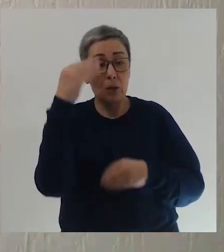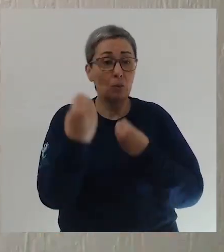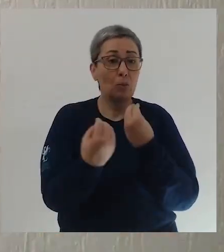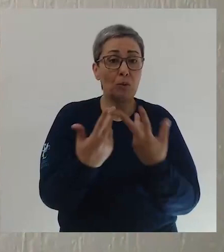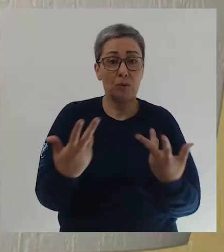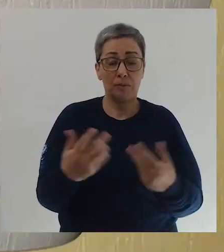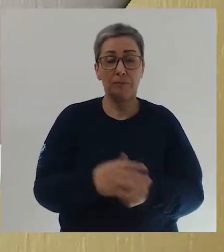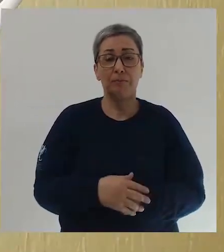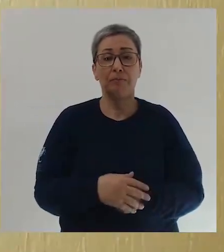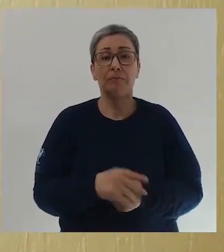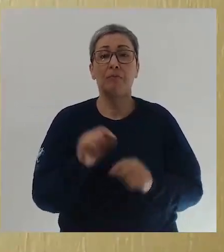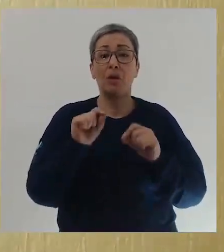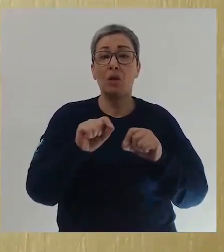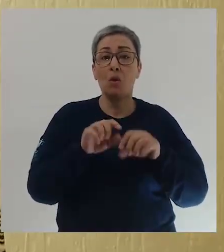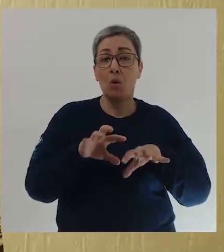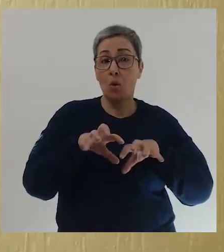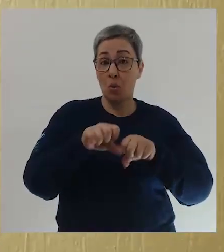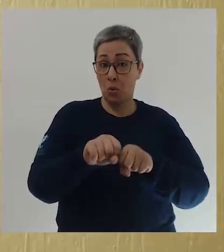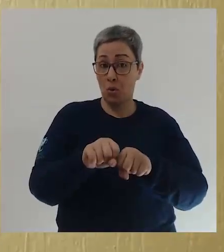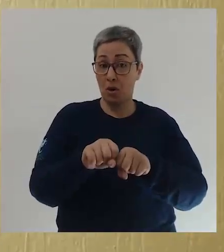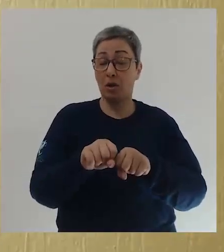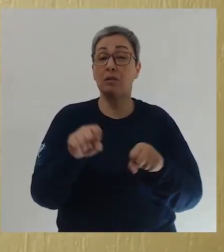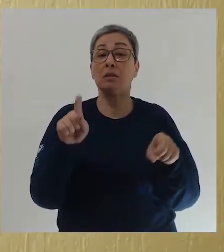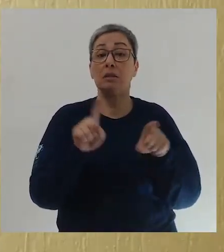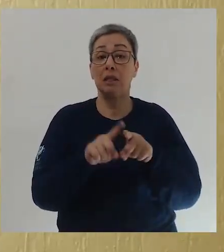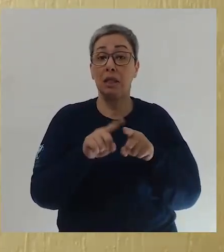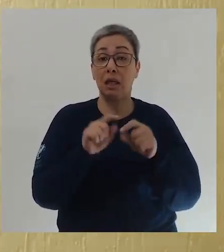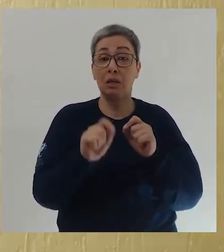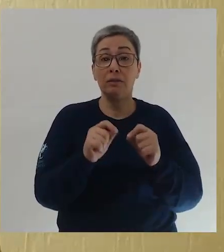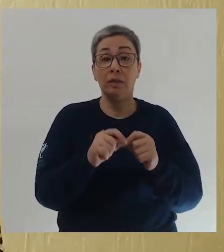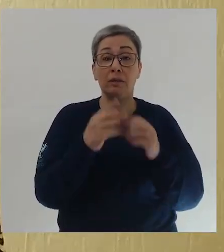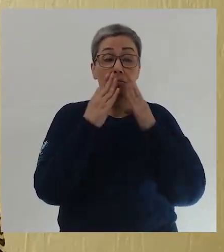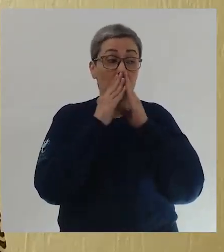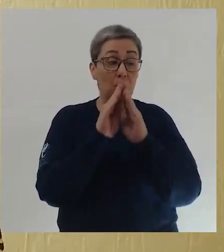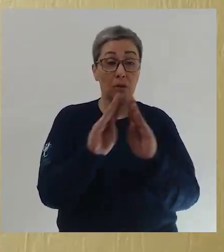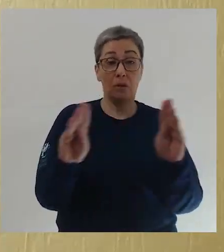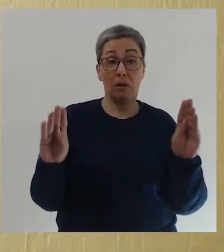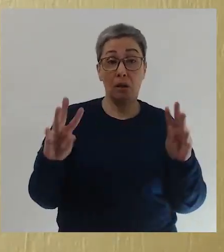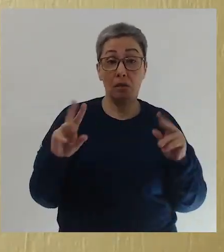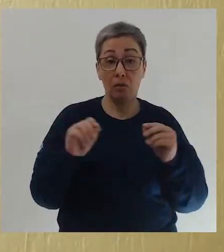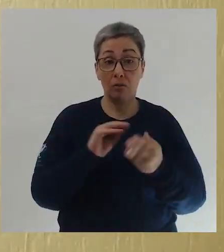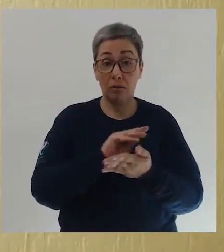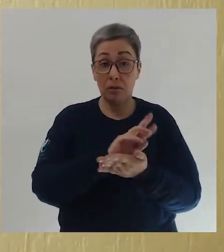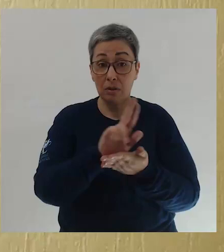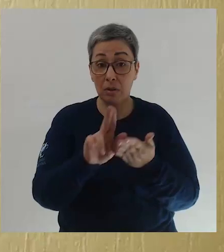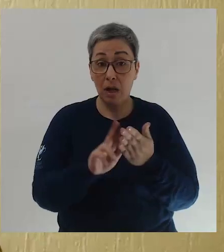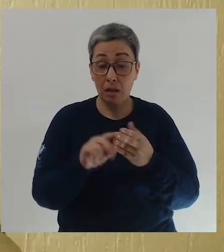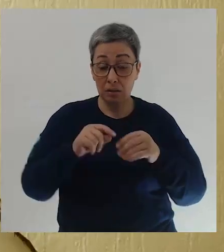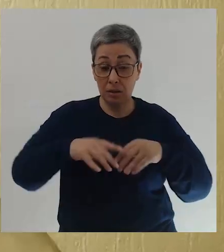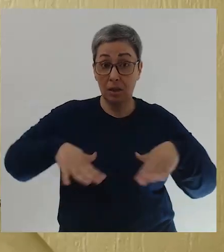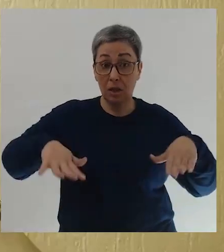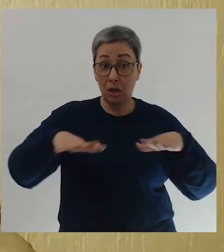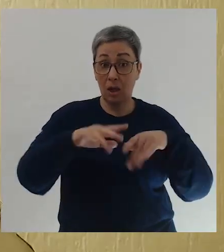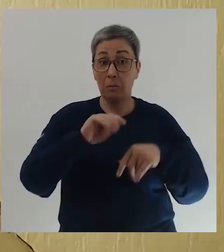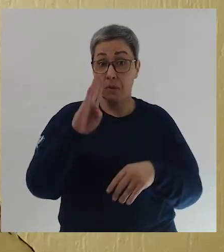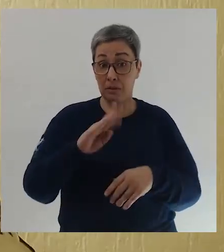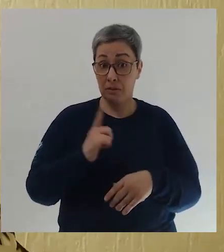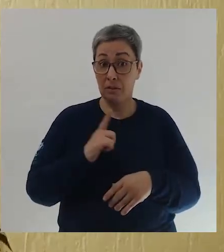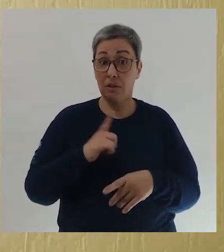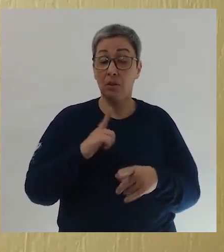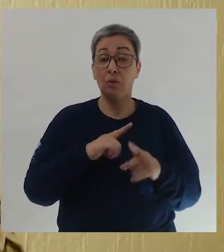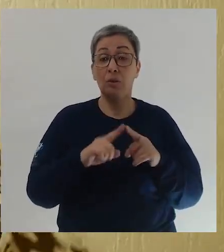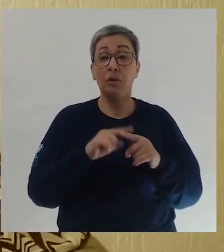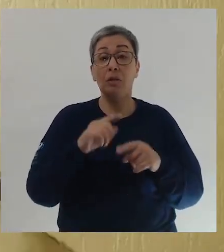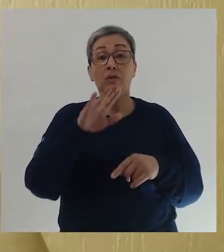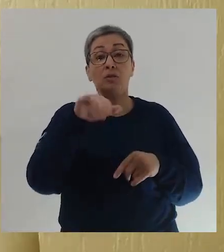algumas coisas. Combinado? Bom, os colonizadores, eles desconsiderando toda a diversidade que havia aqui no território quando